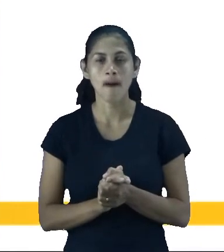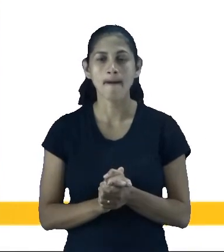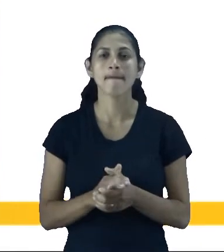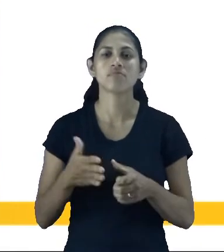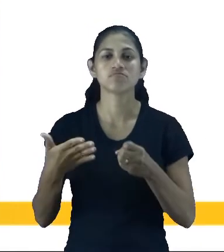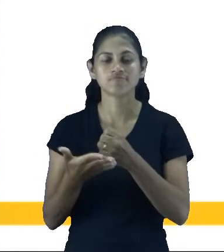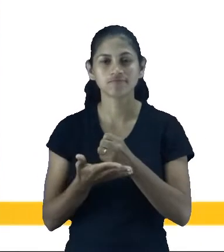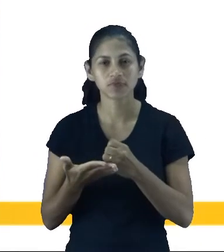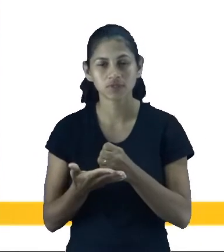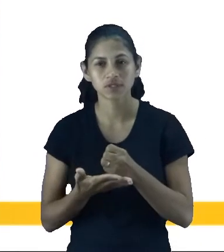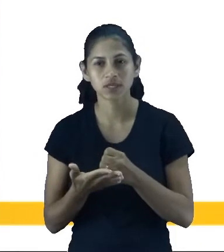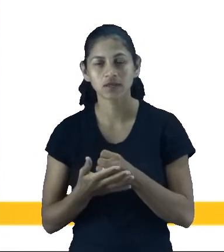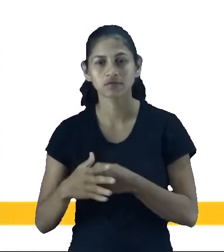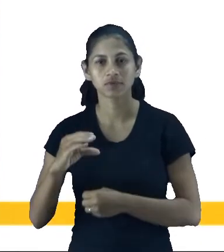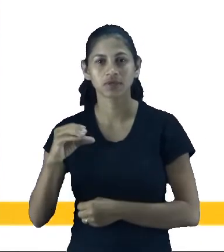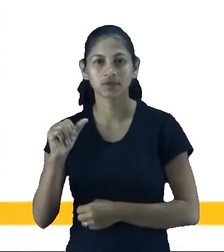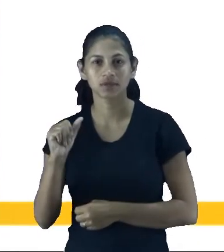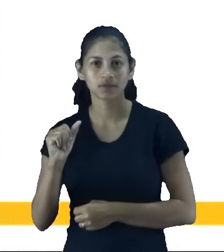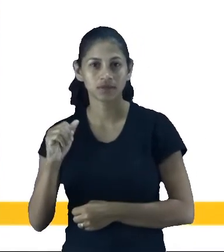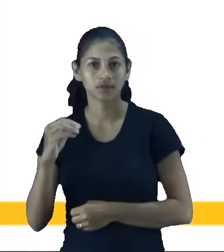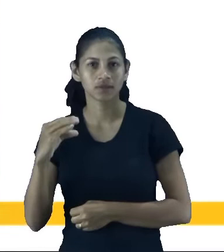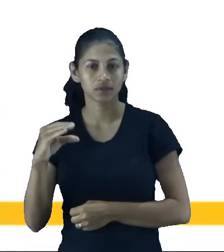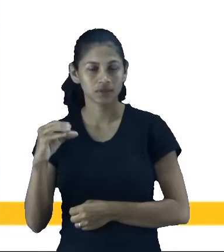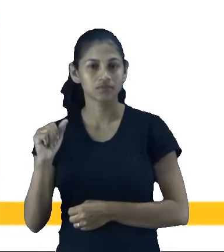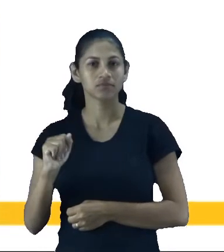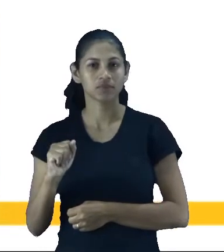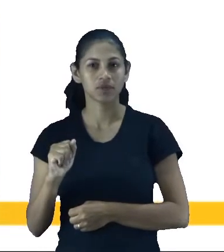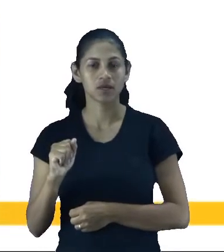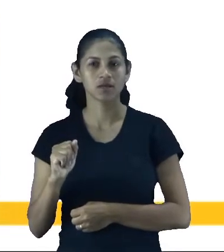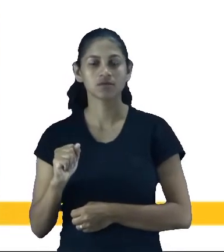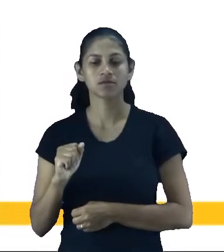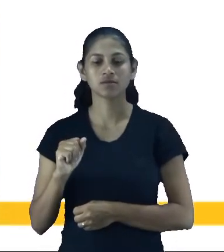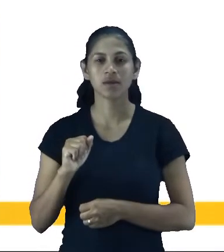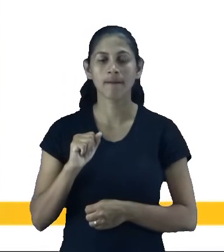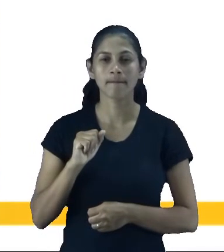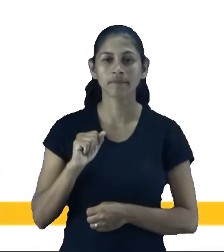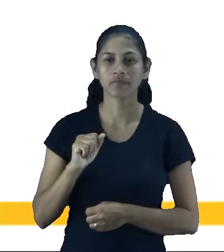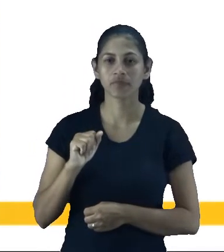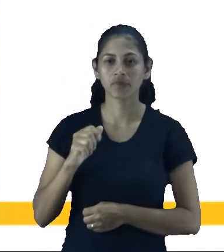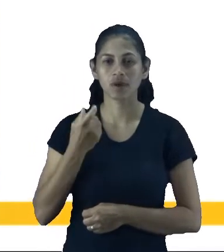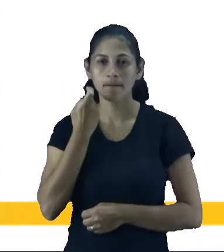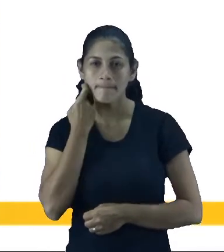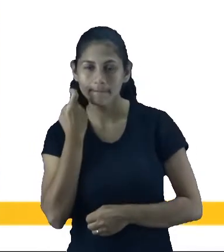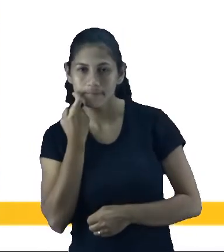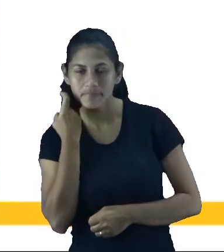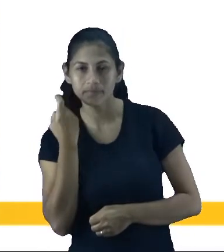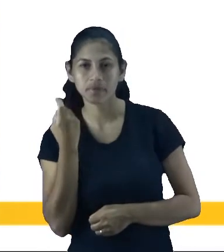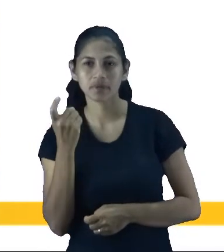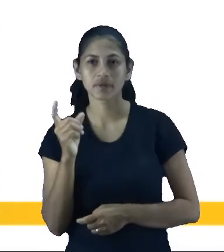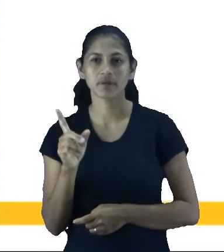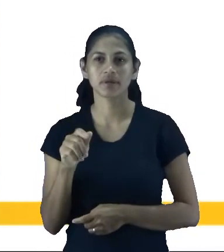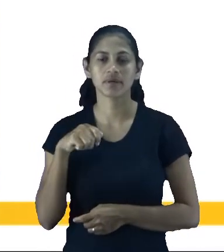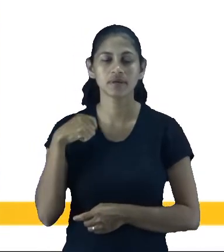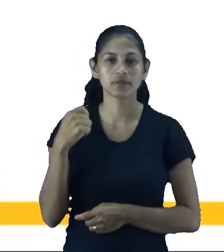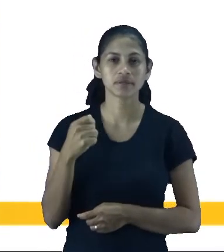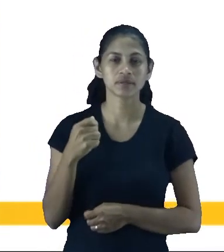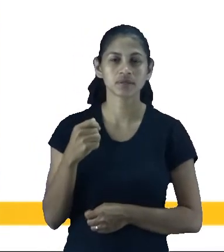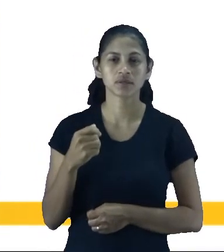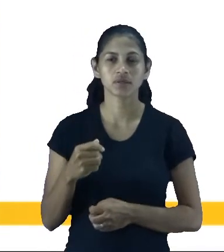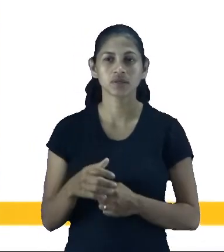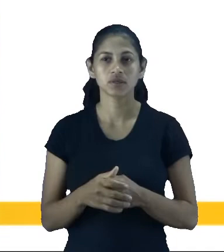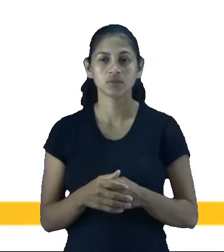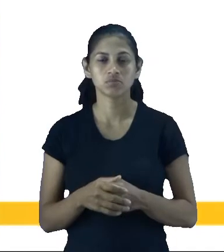na caça, na pesca e na coleta, acrescido da agricultura de algumas plantas como